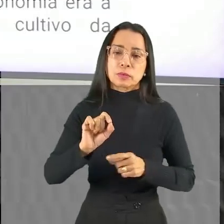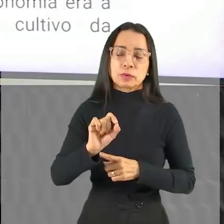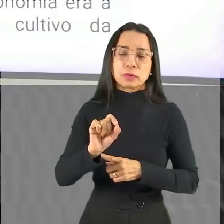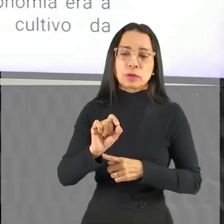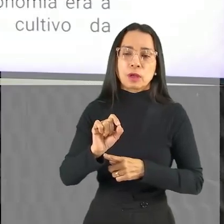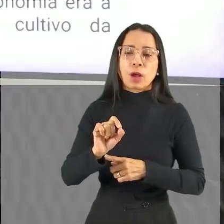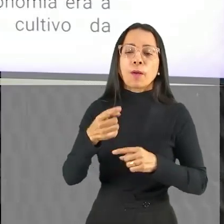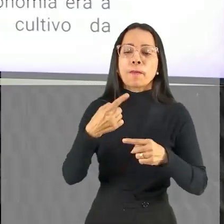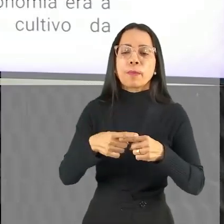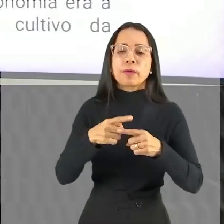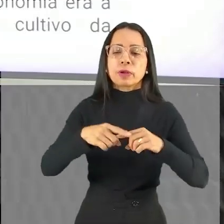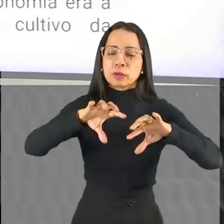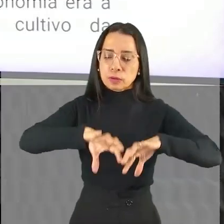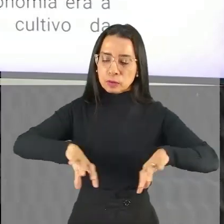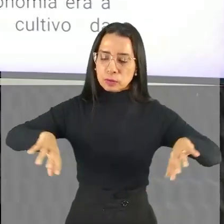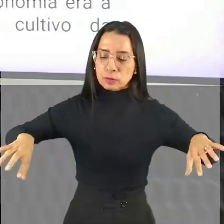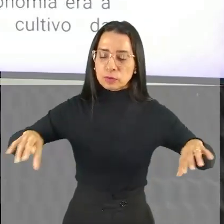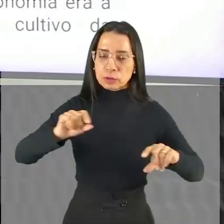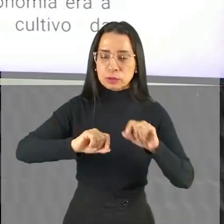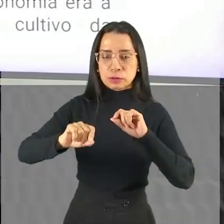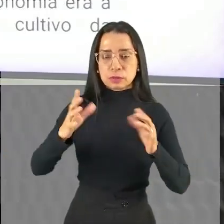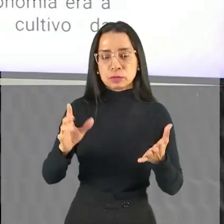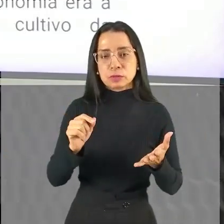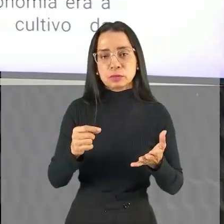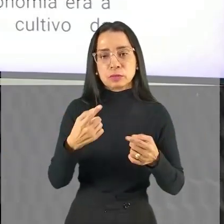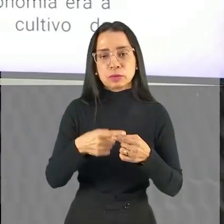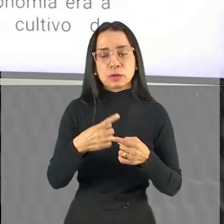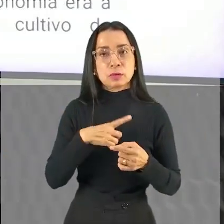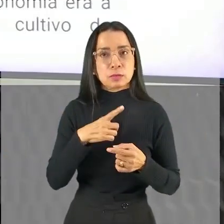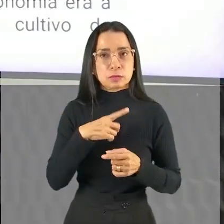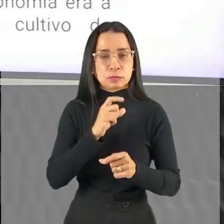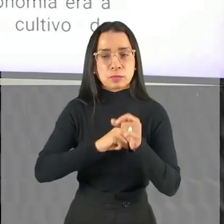né, simplória? Porque nós temos